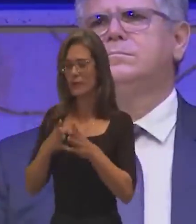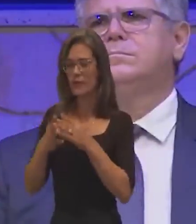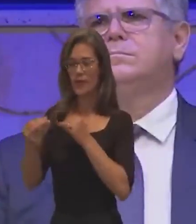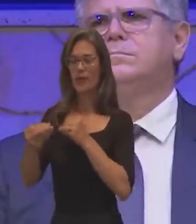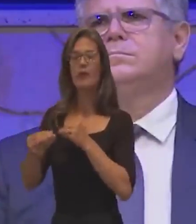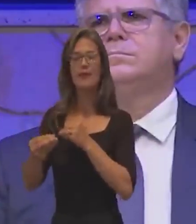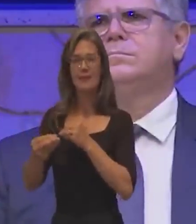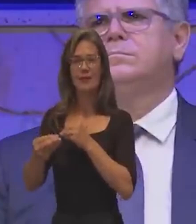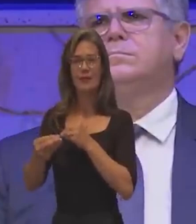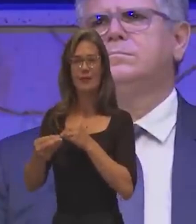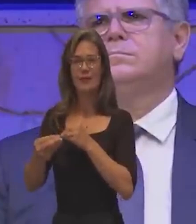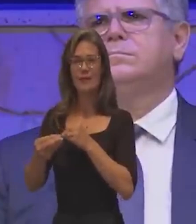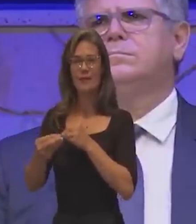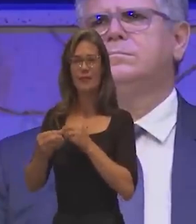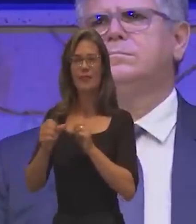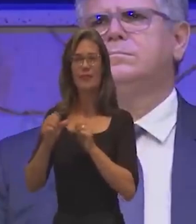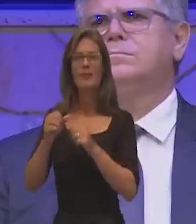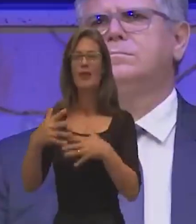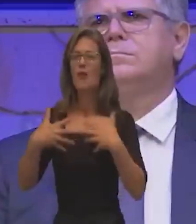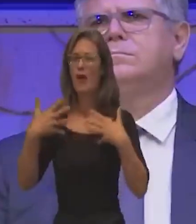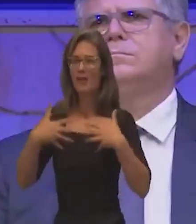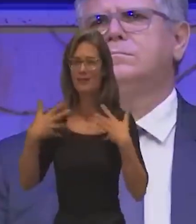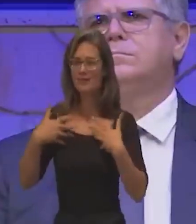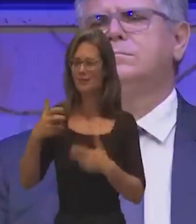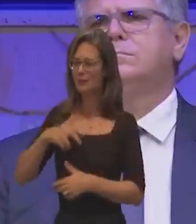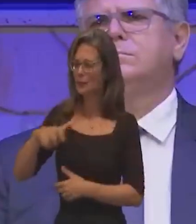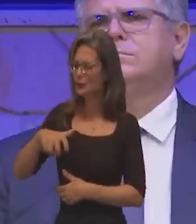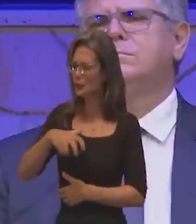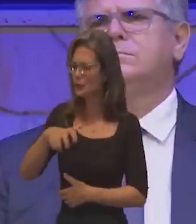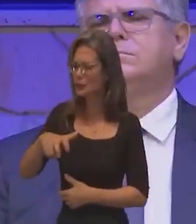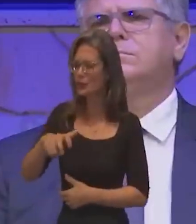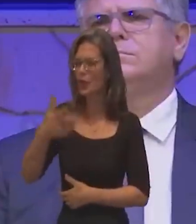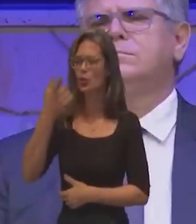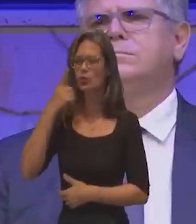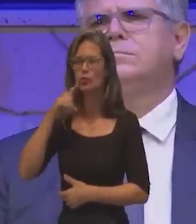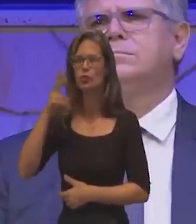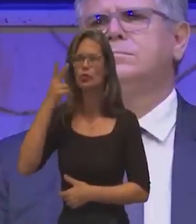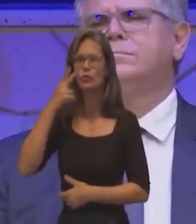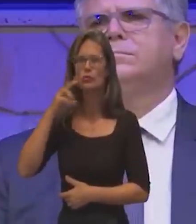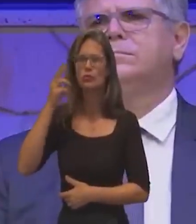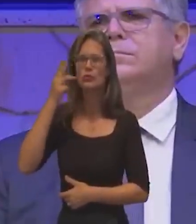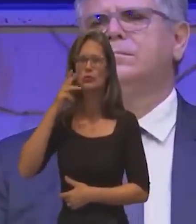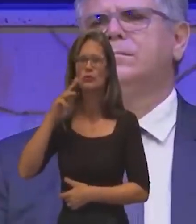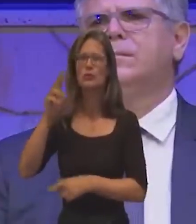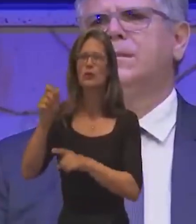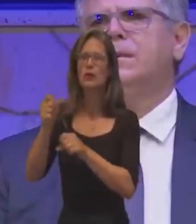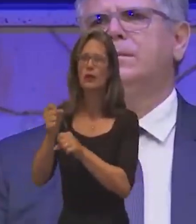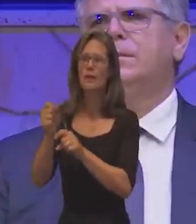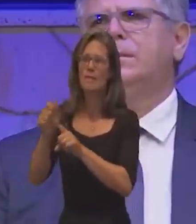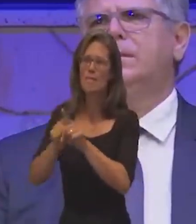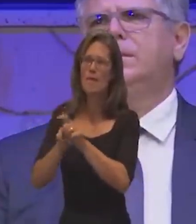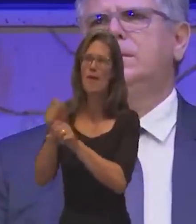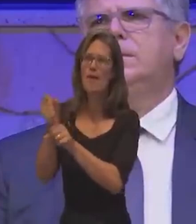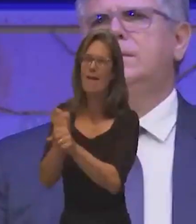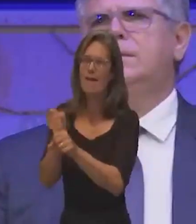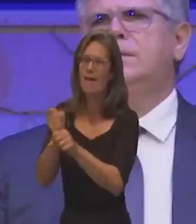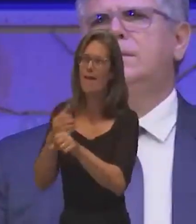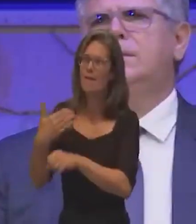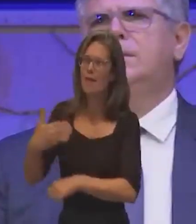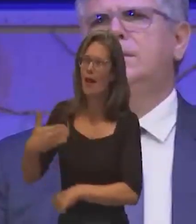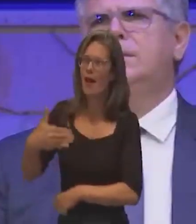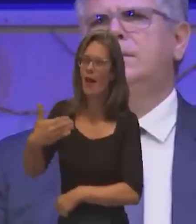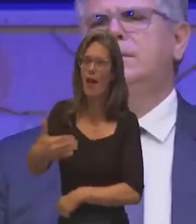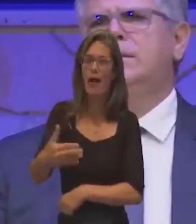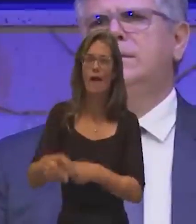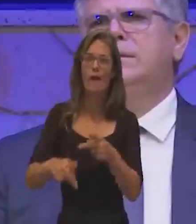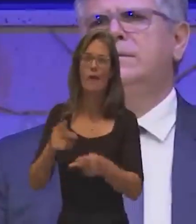presente, olhavam para o calor do deserto, olhavam para as limitações, porque não queriam o maná, que era um milagre, a manifestação